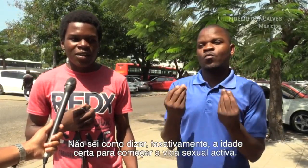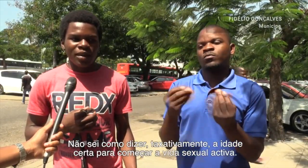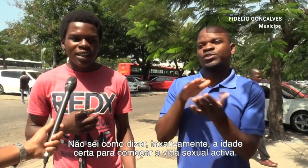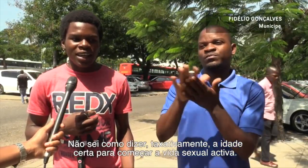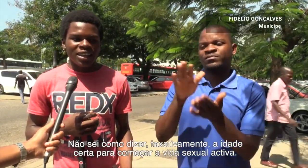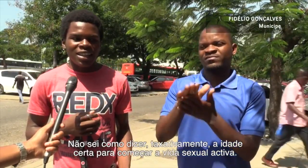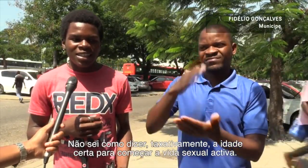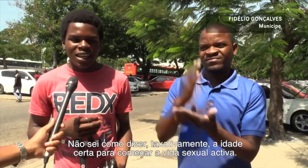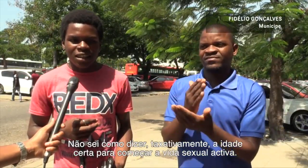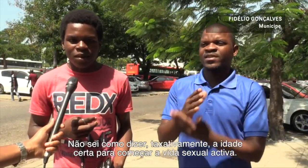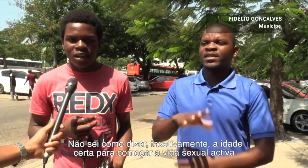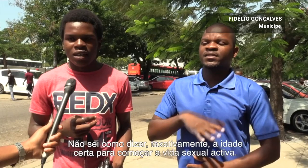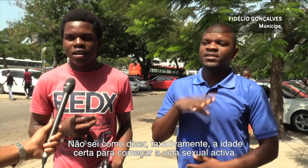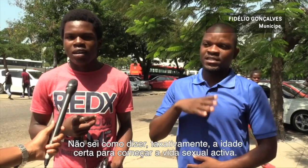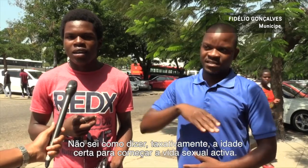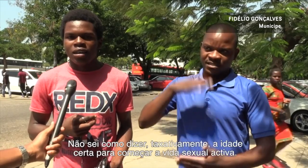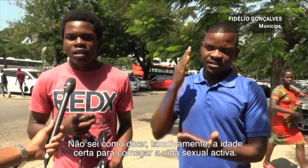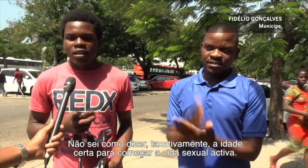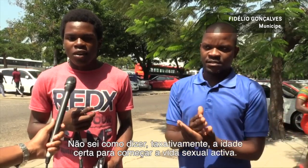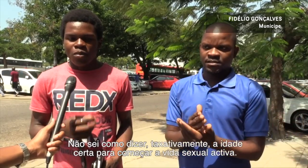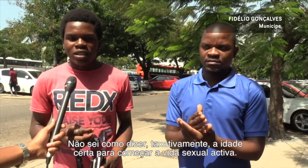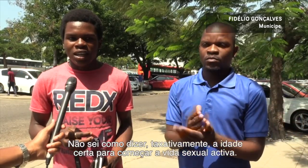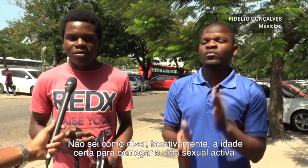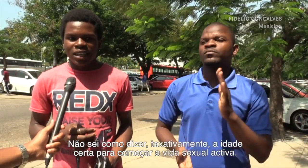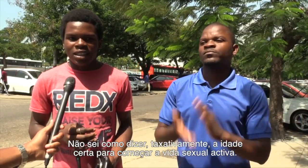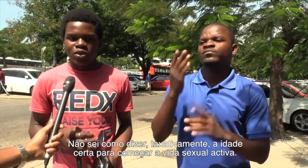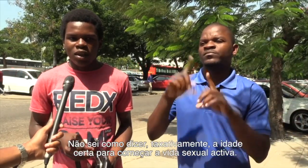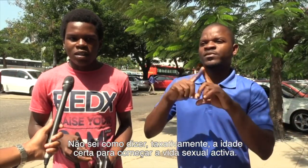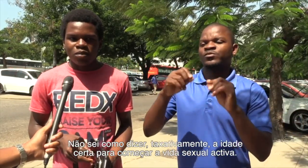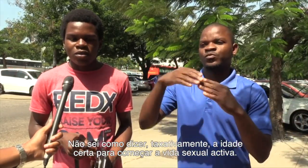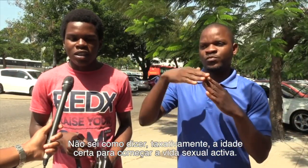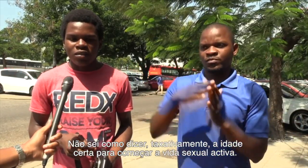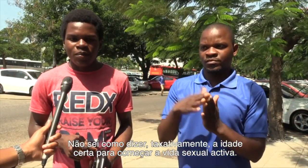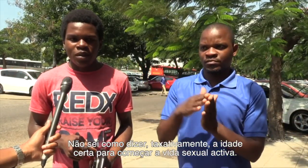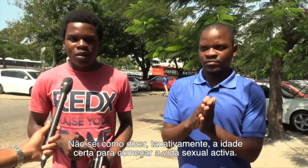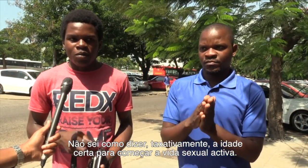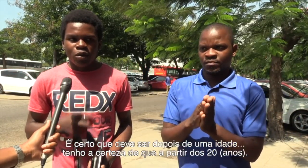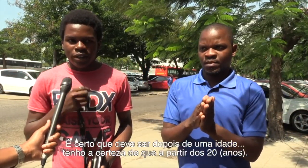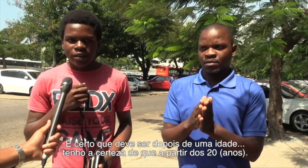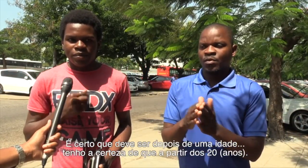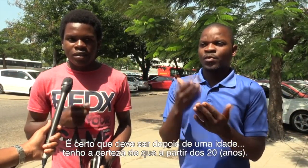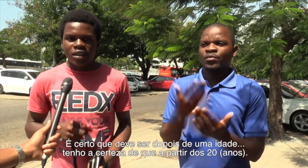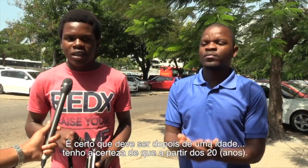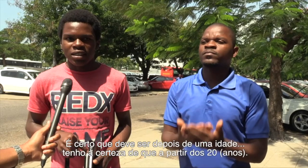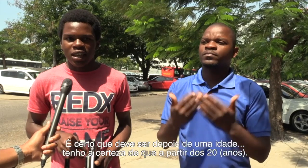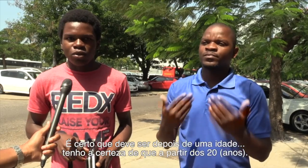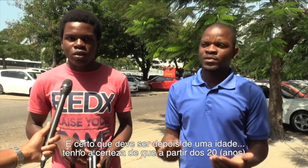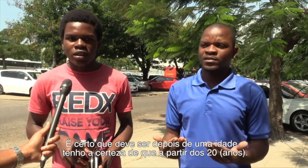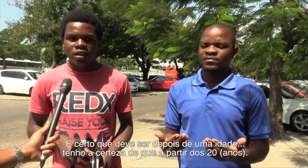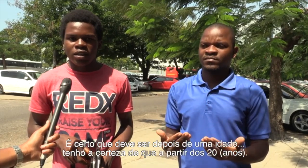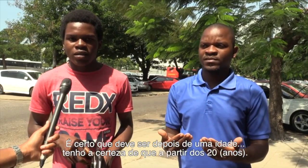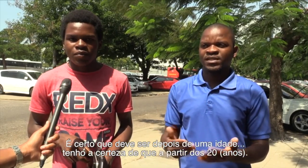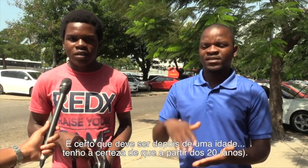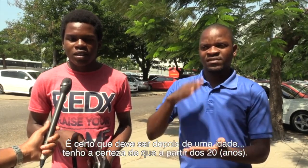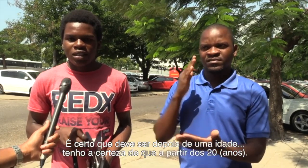taxativamente a idade certa para começar a vida sexual produtiva porque é certo